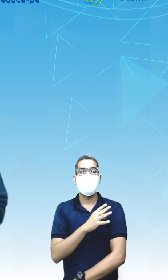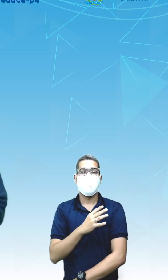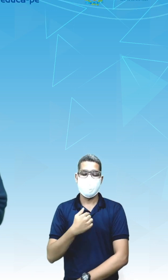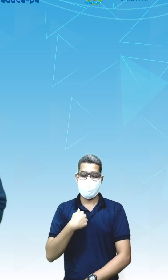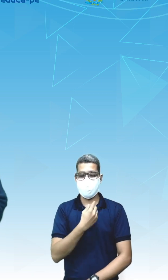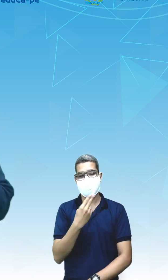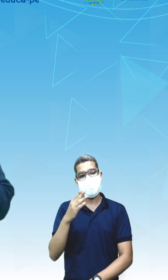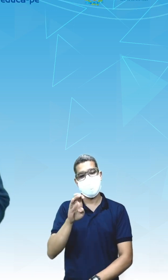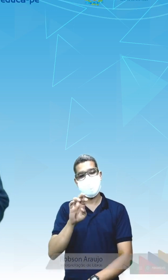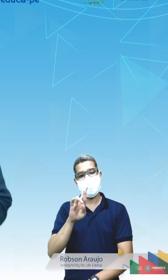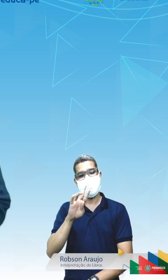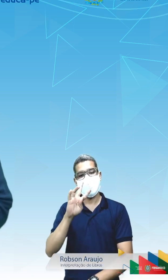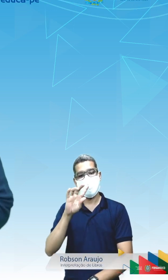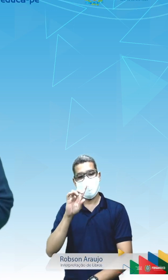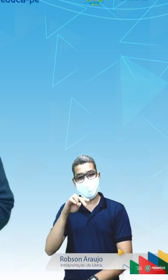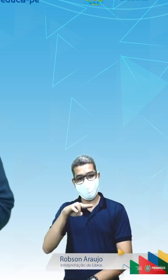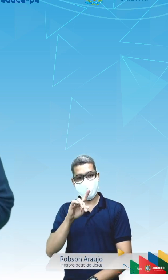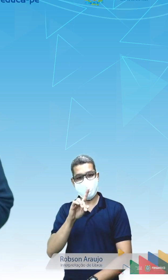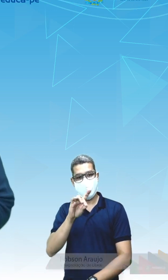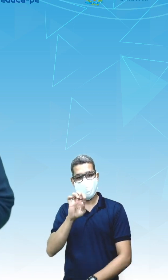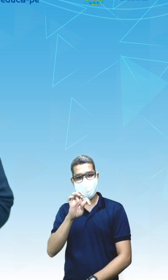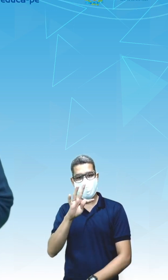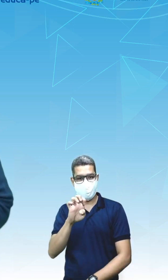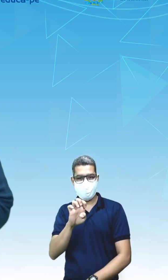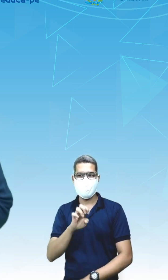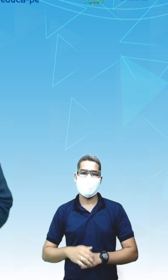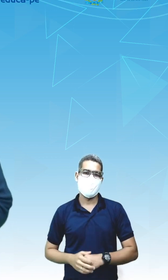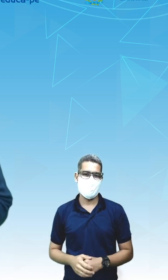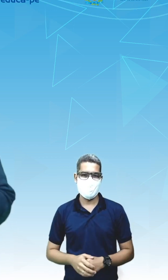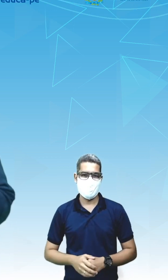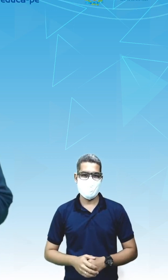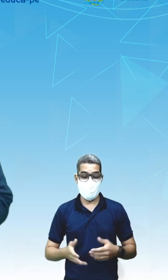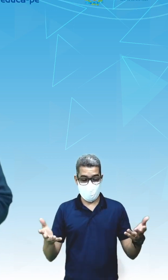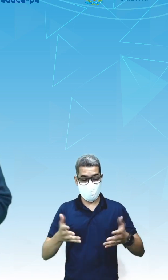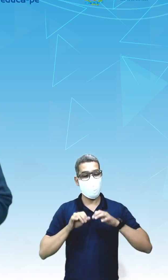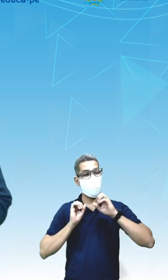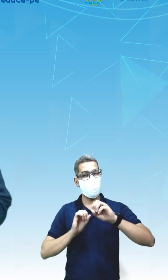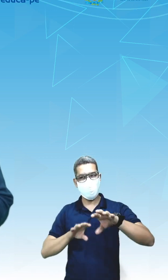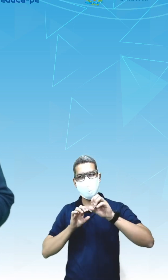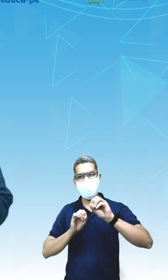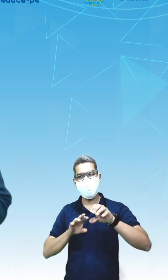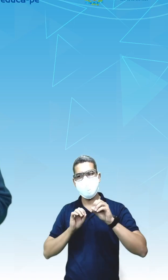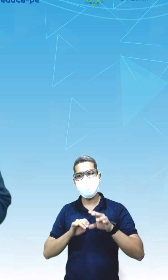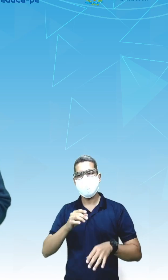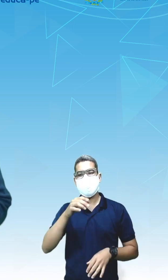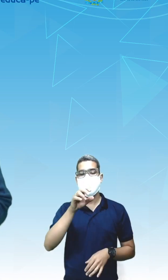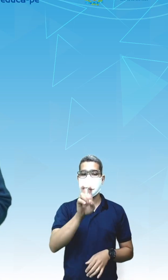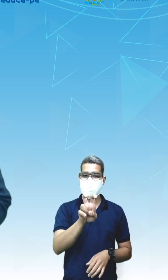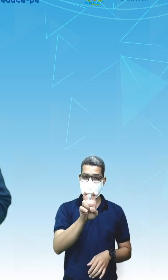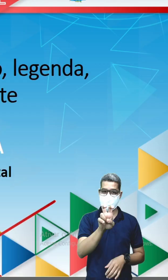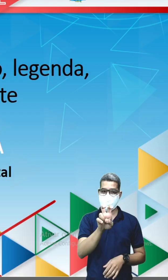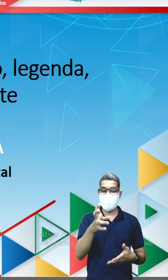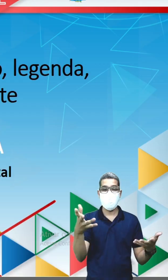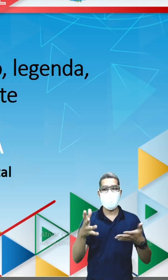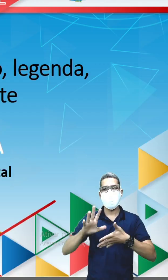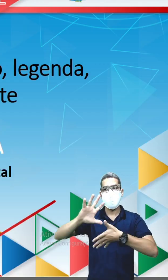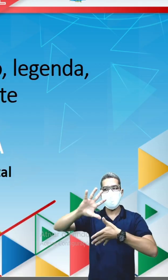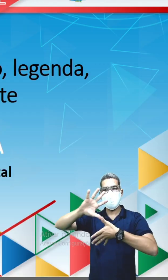de Souza. É a nossa quinta aula, viu, meus cotoco de gente? Vamos juntos ver os elementos dos